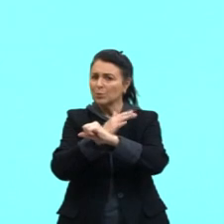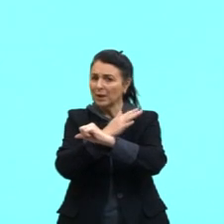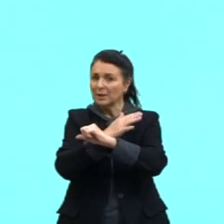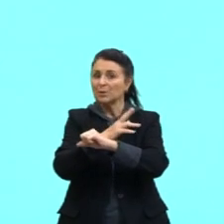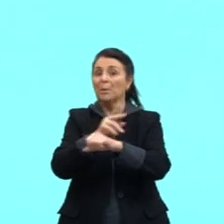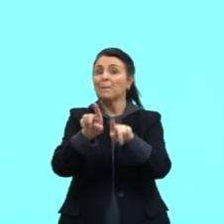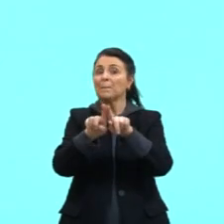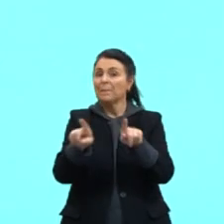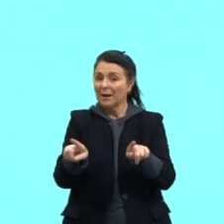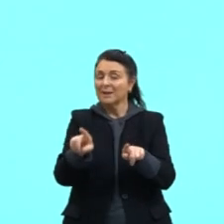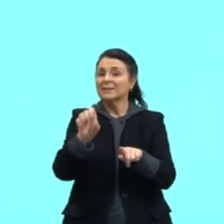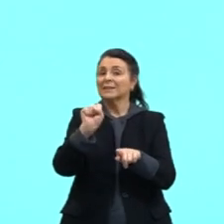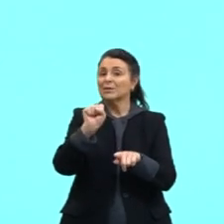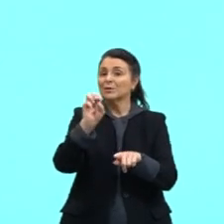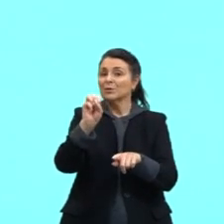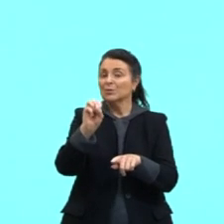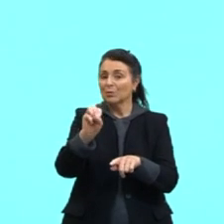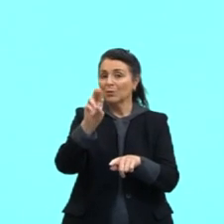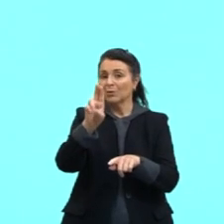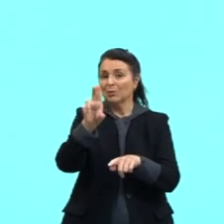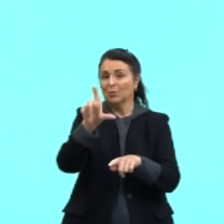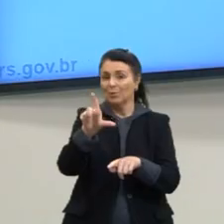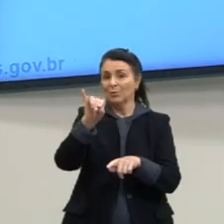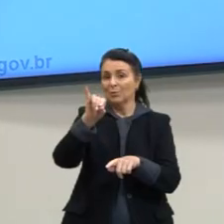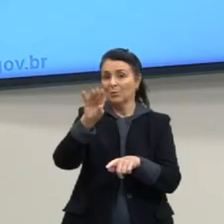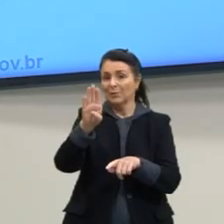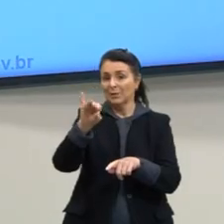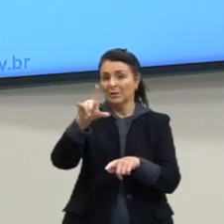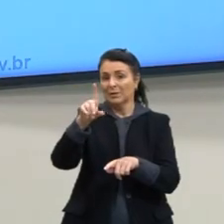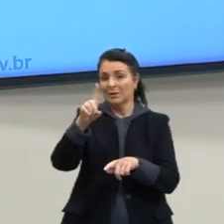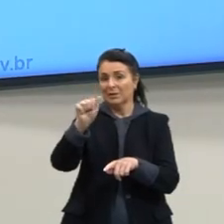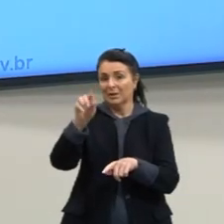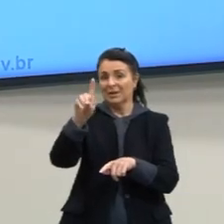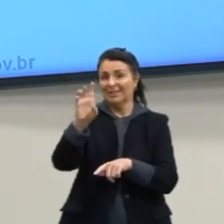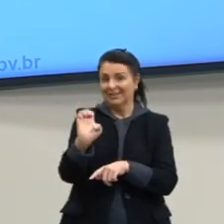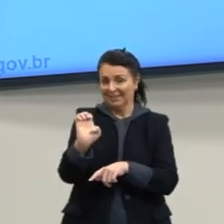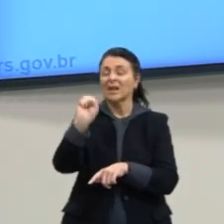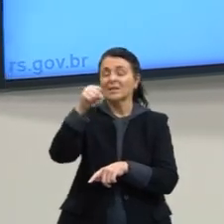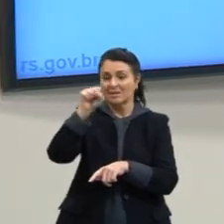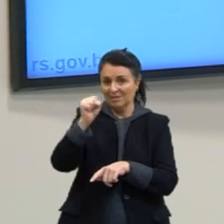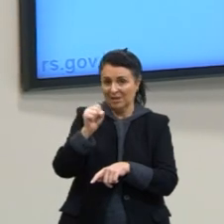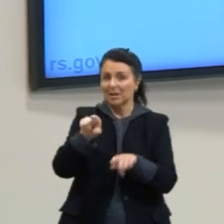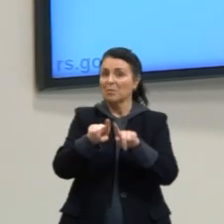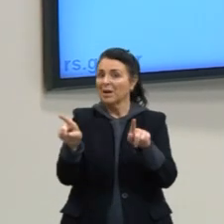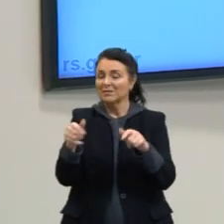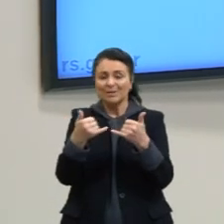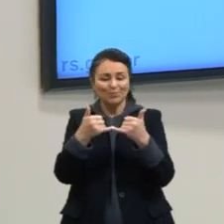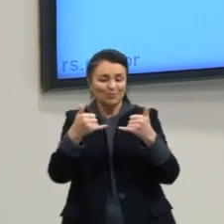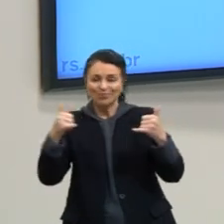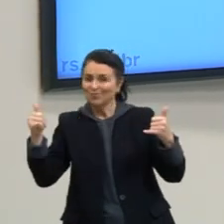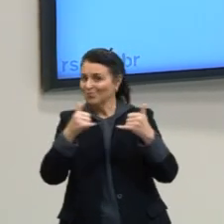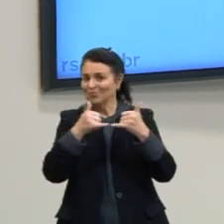daí sim pode ocorrer a condução de eletricidade mas via de regra forma geral eles não conduzem até porque sem te